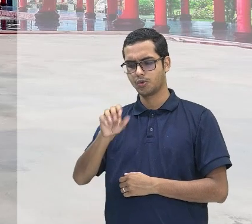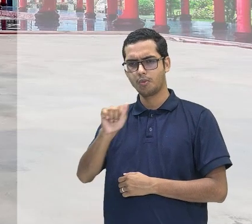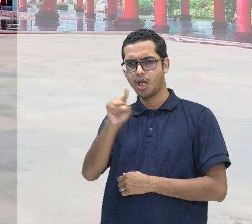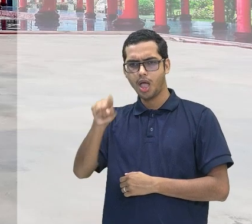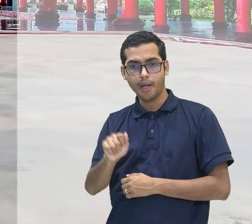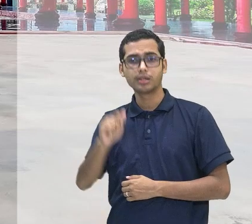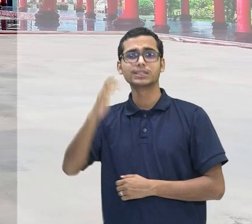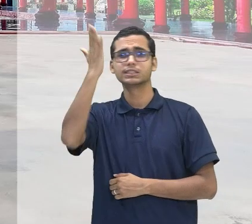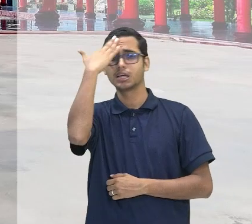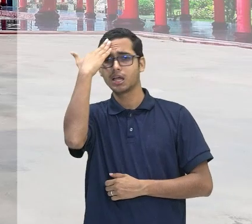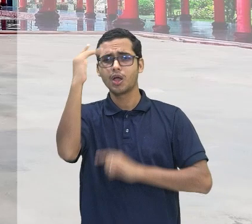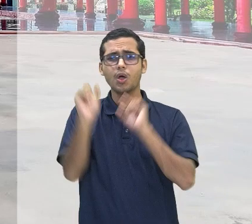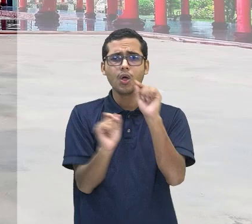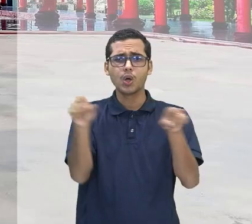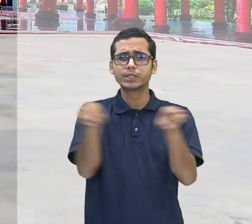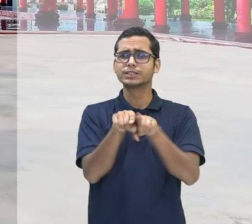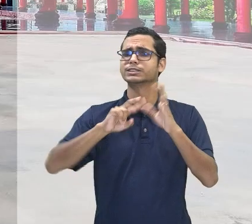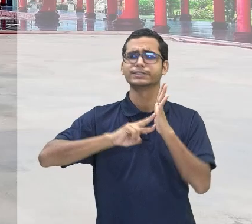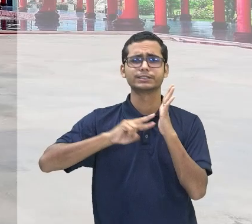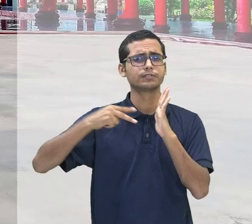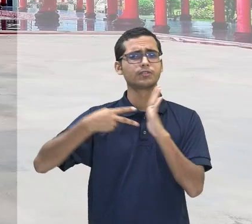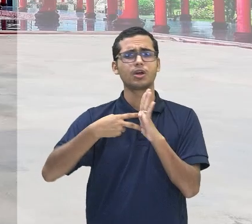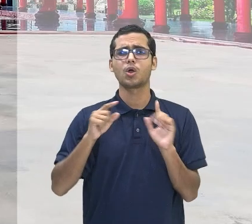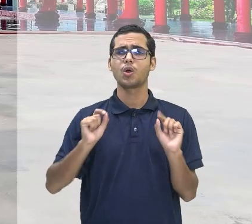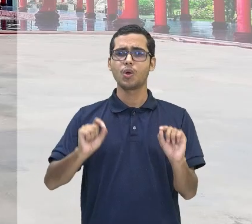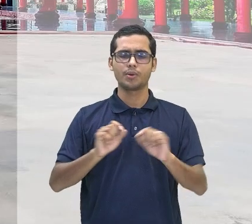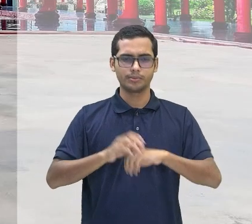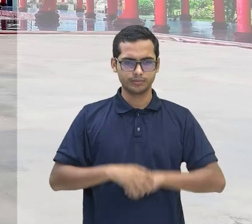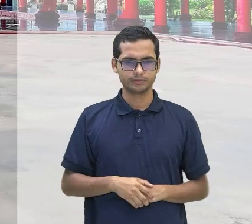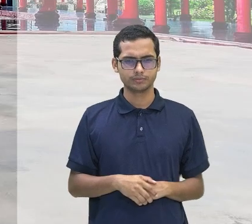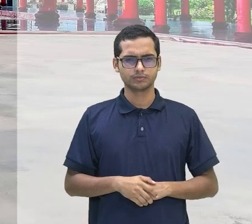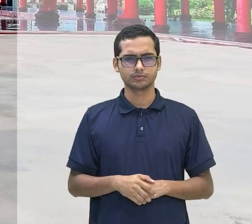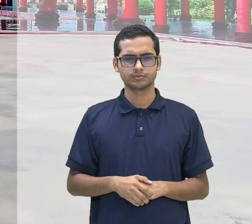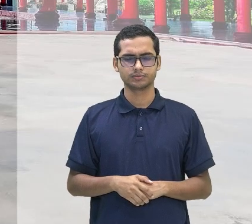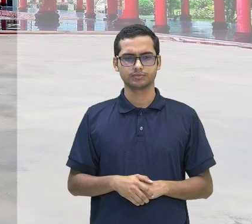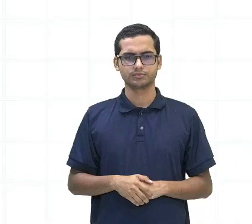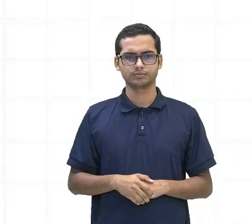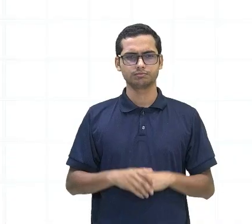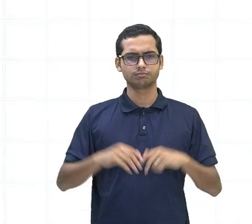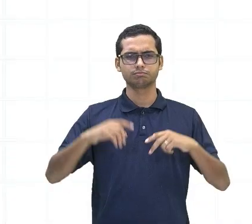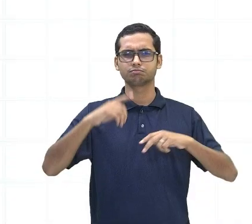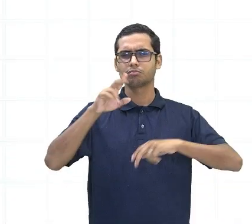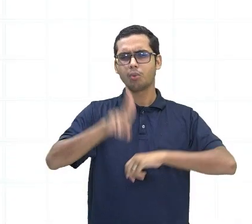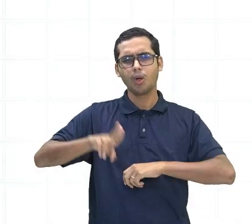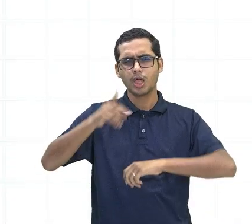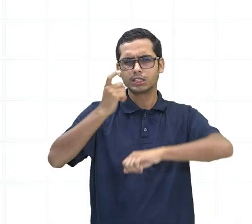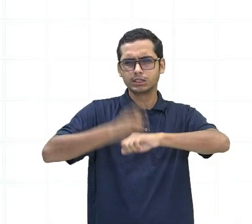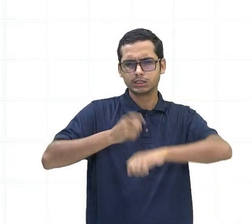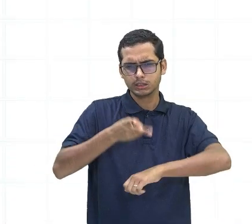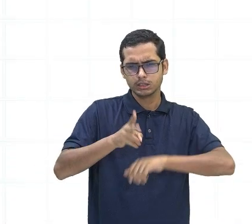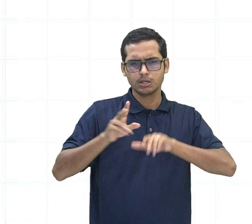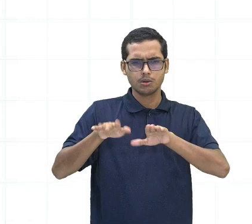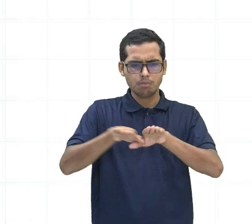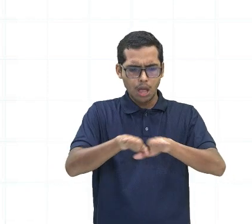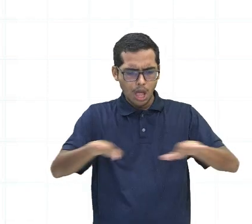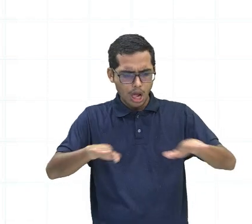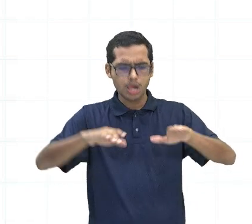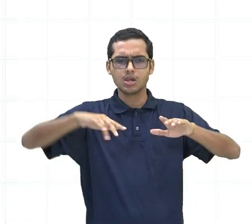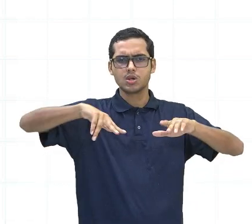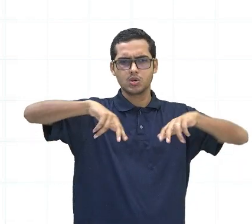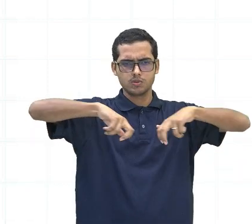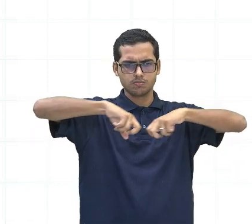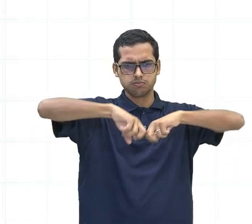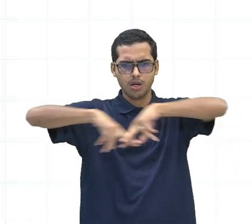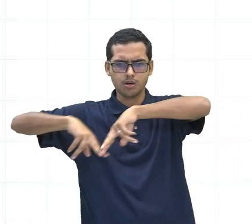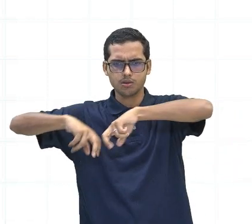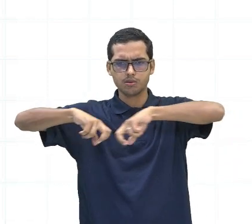aqui o significado, né? O porquê que é uma luta mais ao solo. Vamos ver então aí na cartela. Niwaza é o conjunto